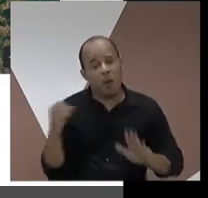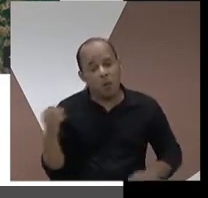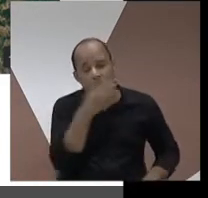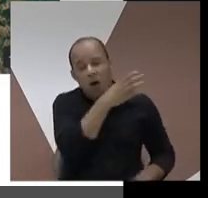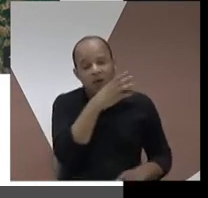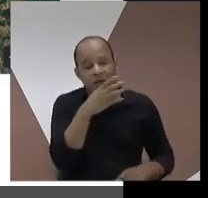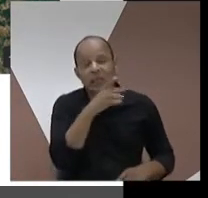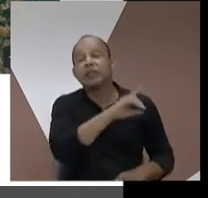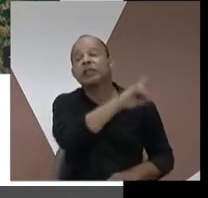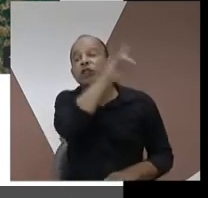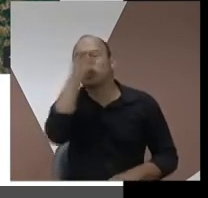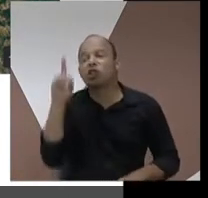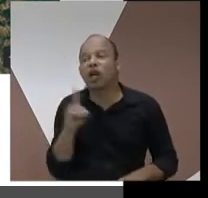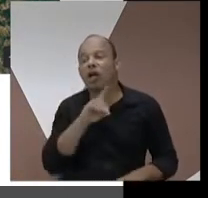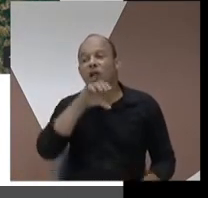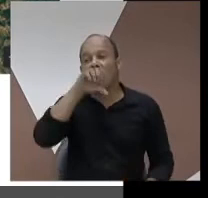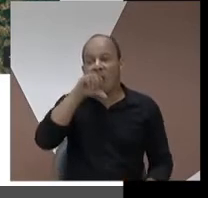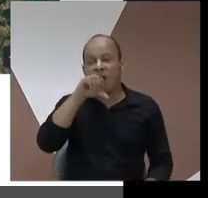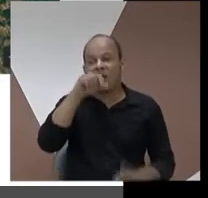9/11, né?